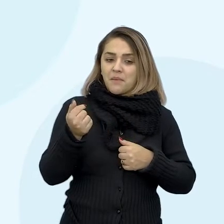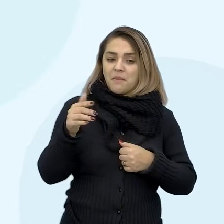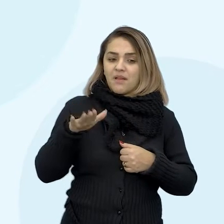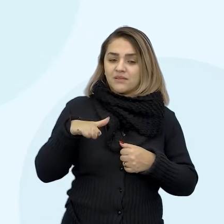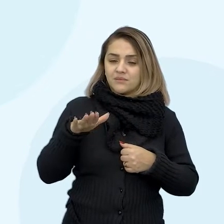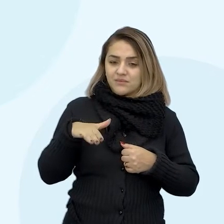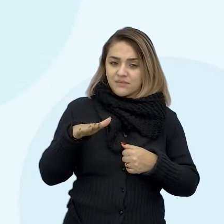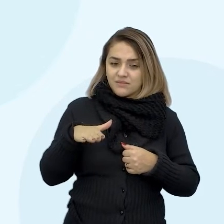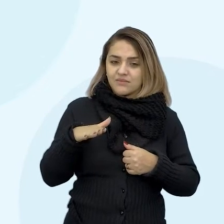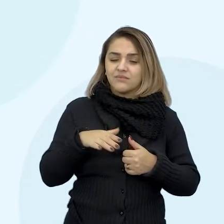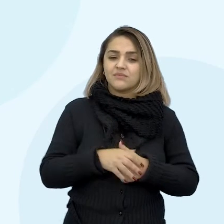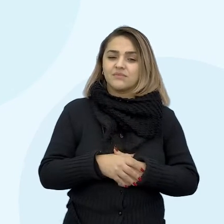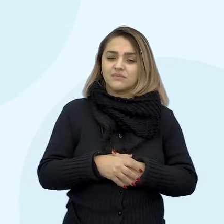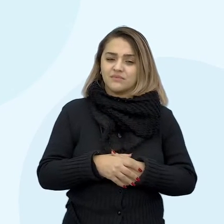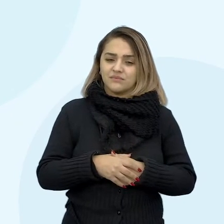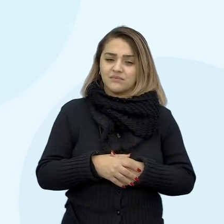barato,